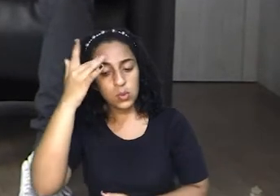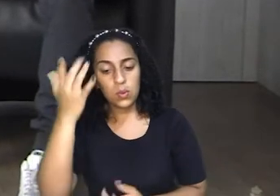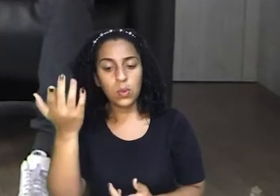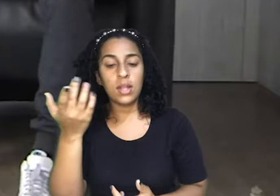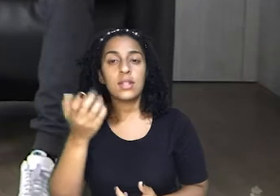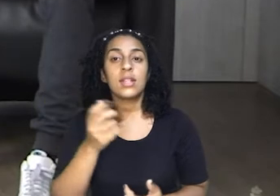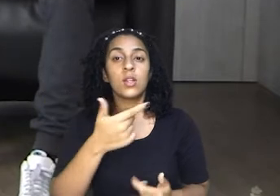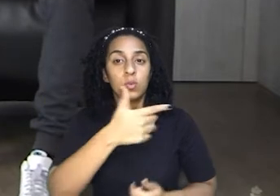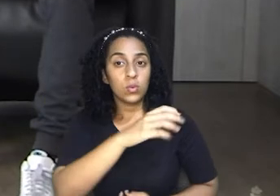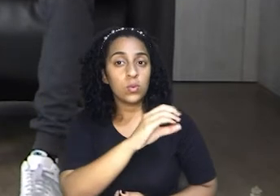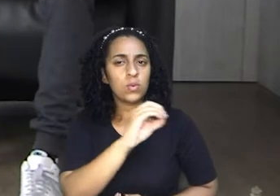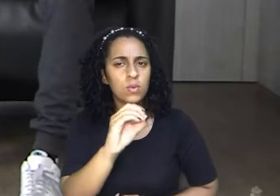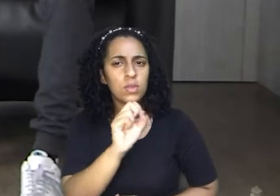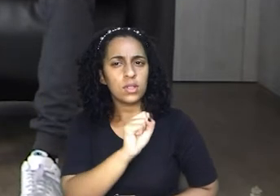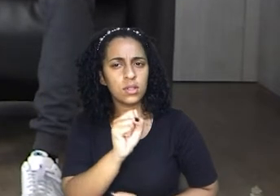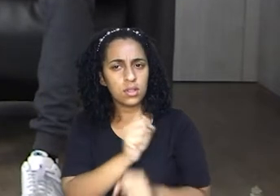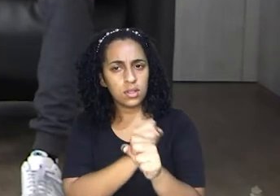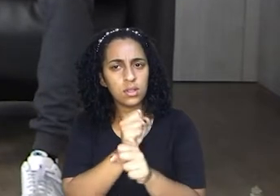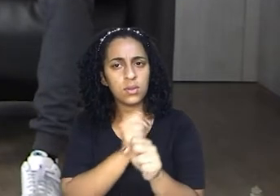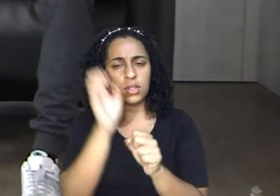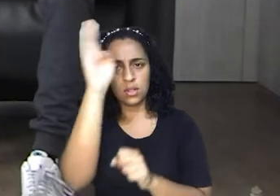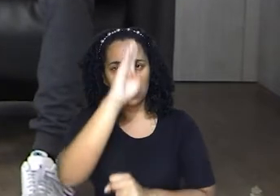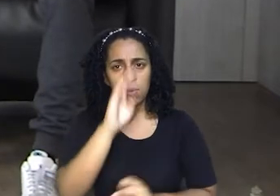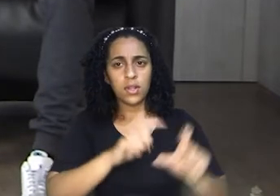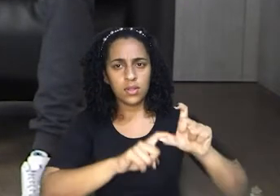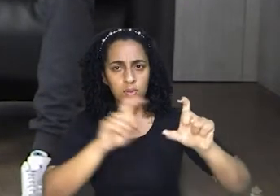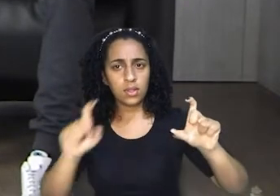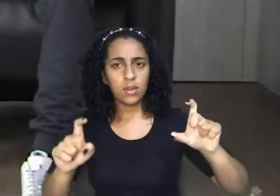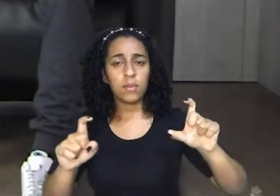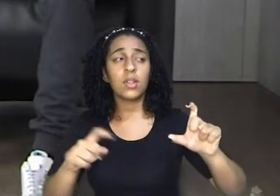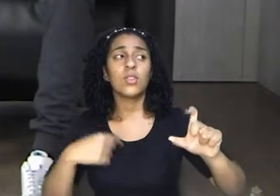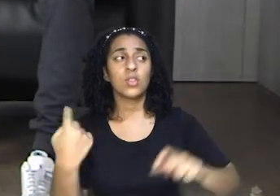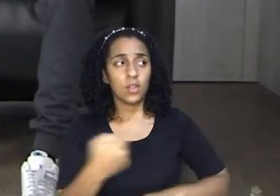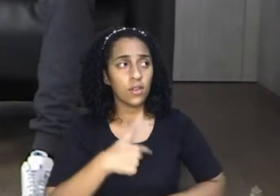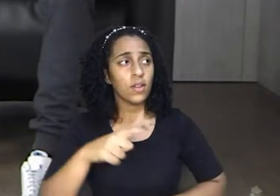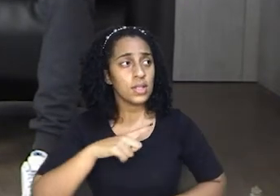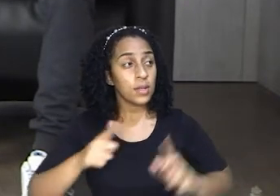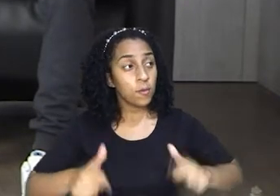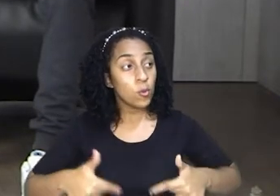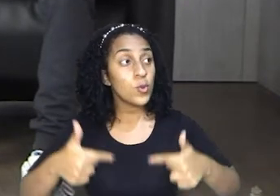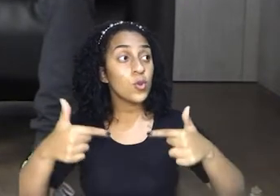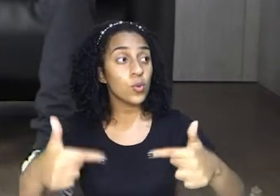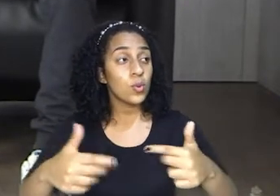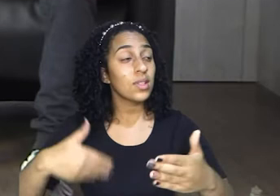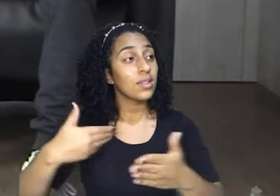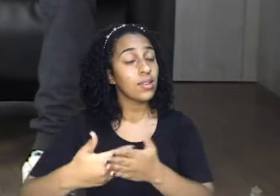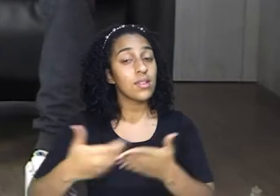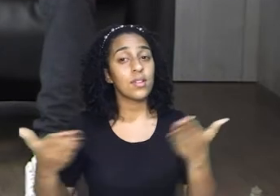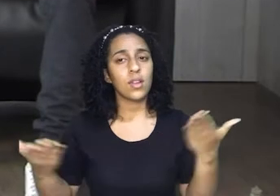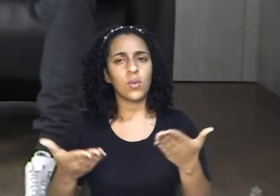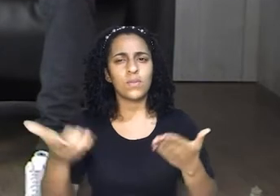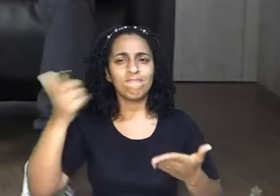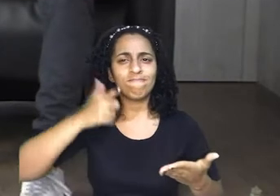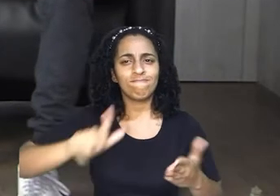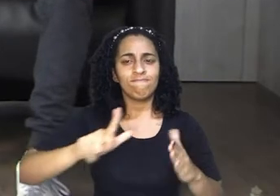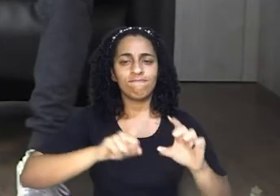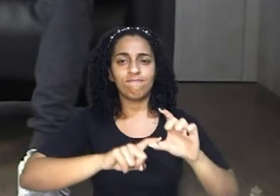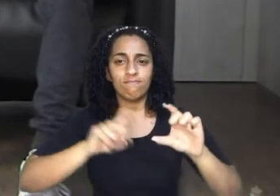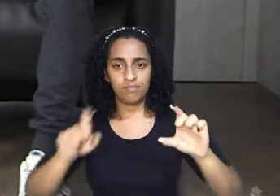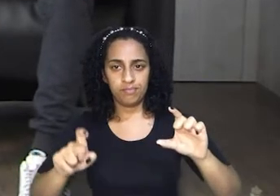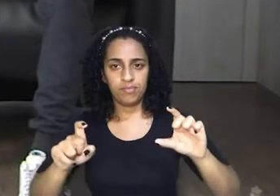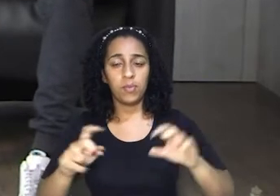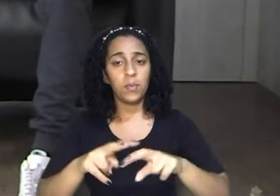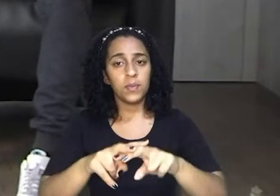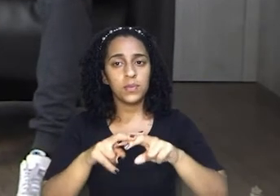que mesmo após 200 anos de independência nós ainda travamos lutas para sermos Independentes certo é